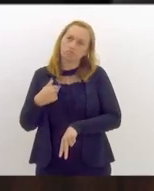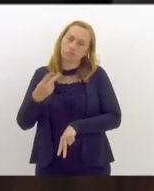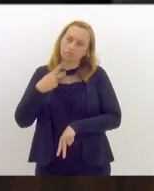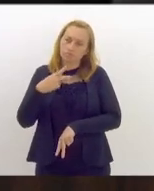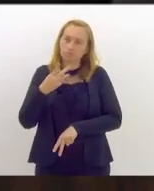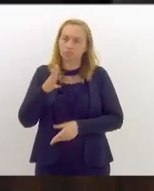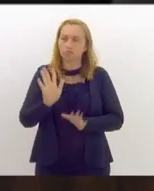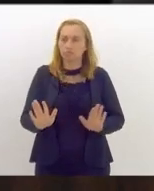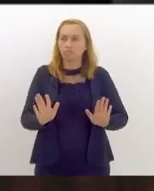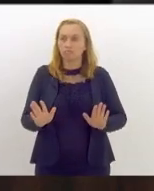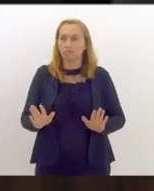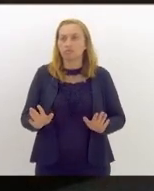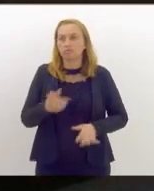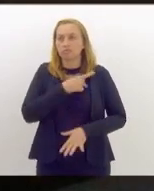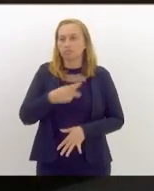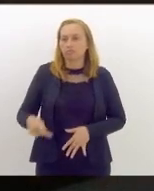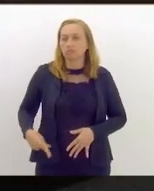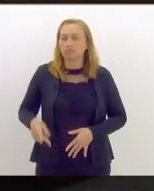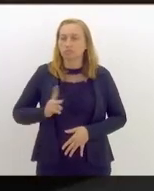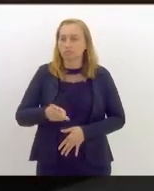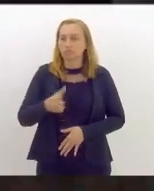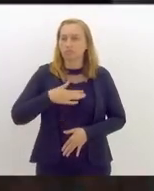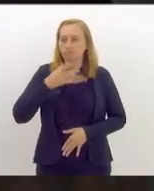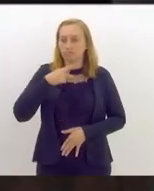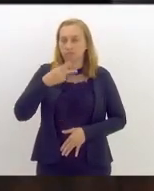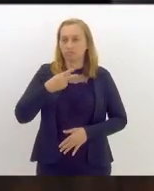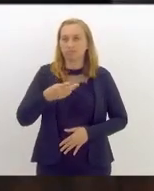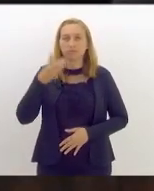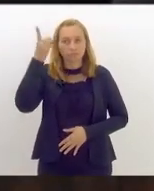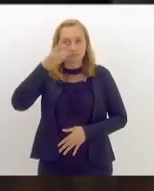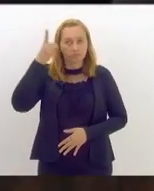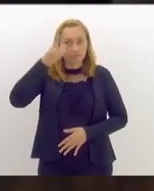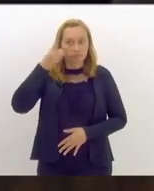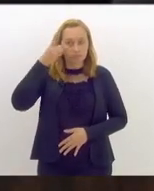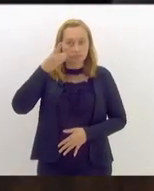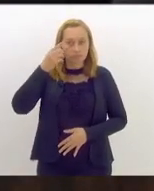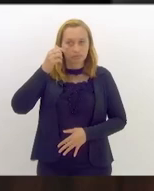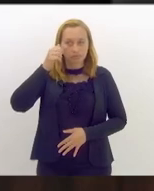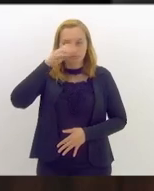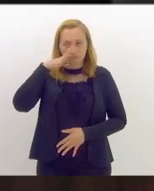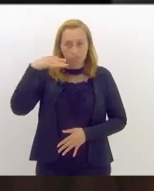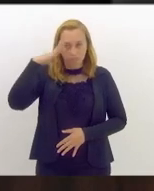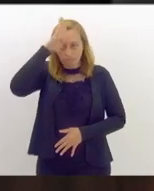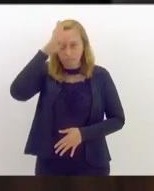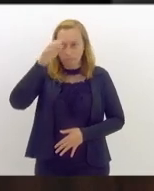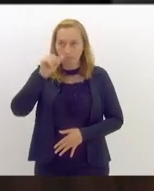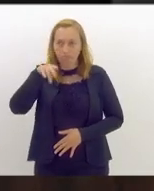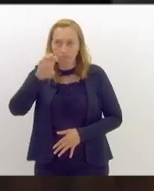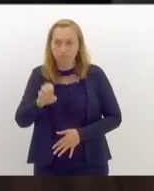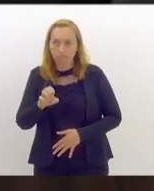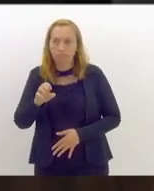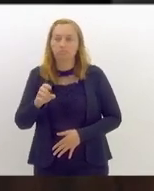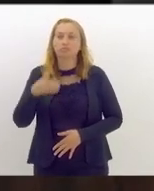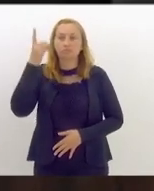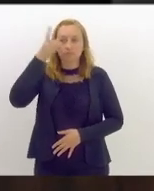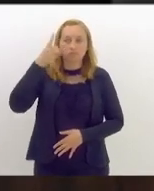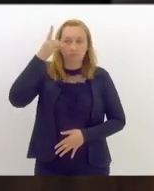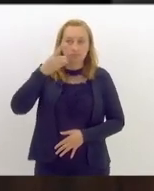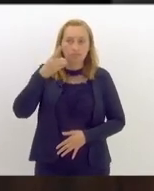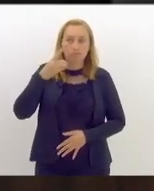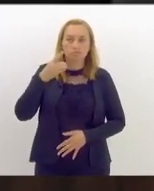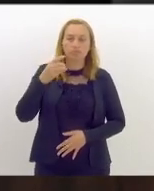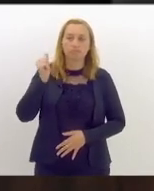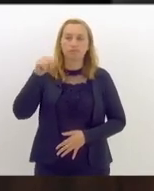Presidente mantém uma posição Ok deputada Alana Passos Deputado Alexandre Deputado Anderson